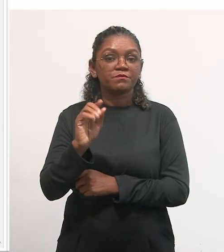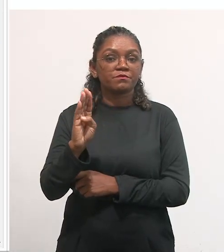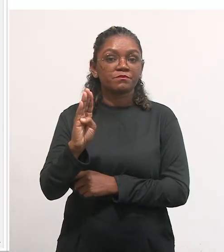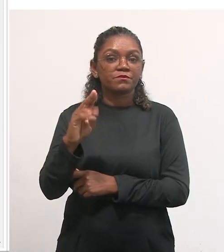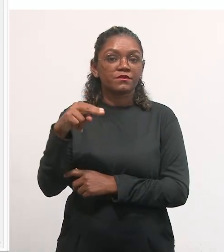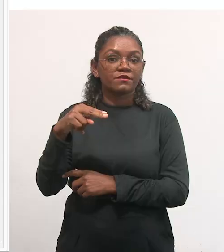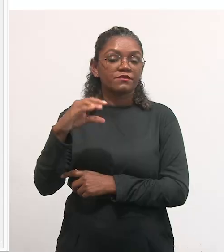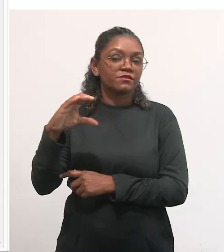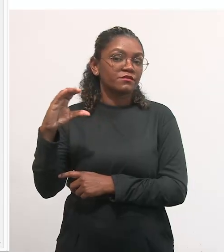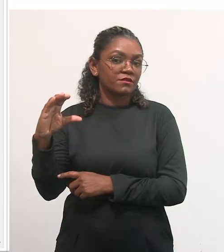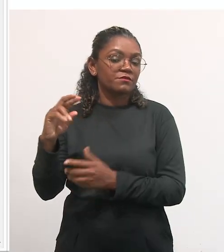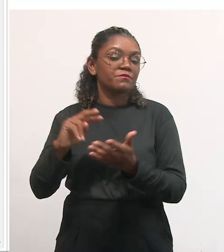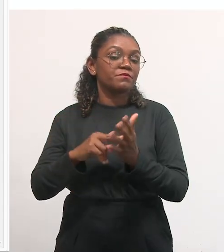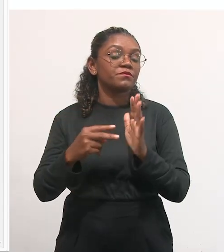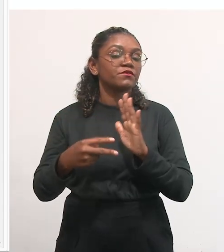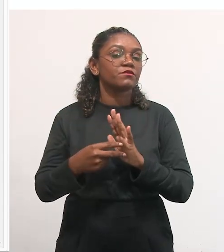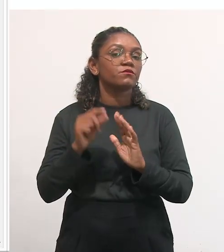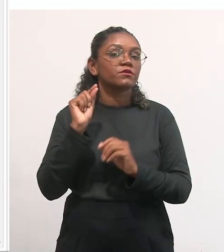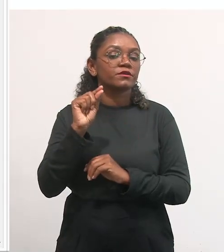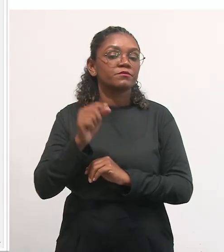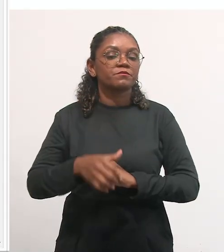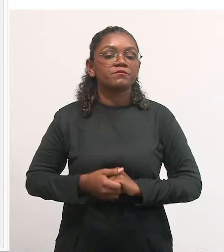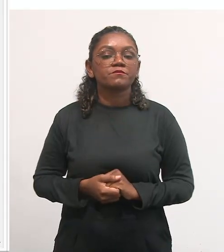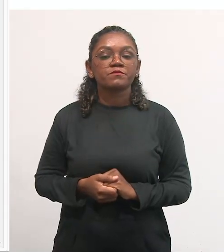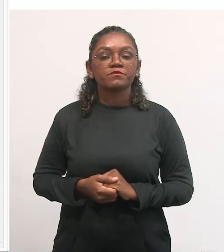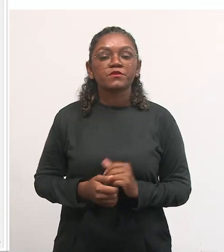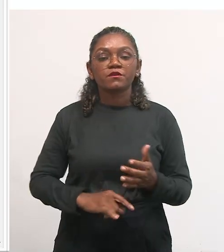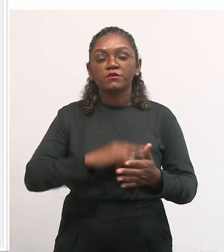BNCC, ela é um documento de caráter